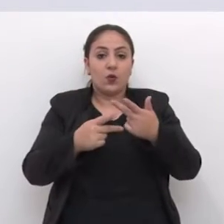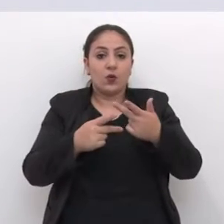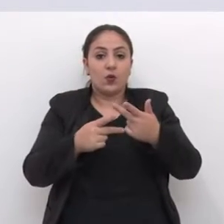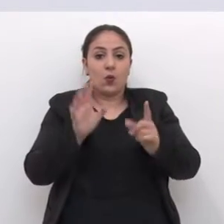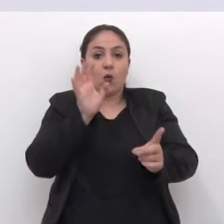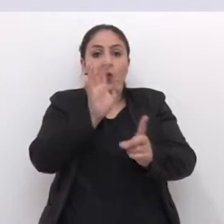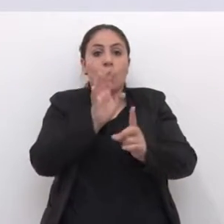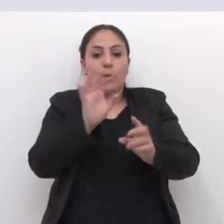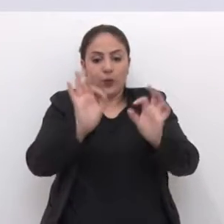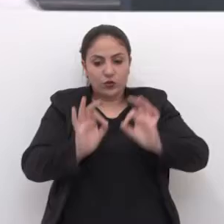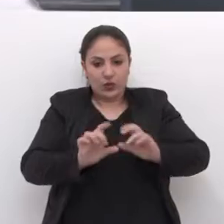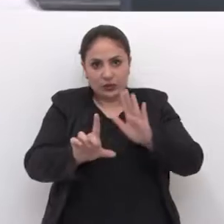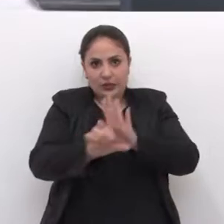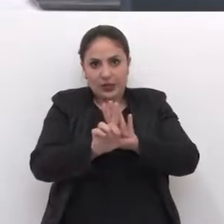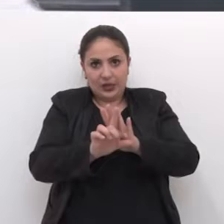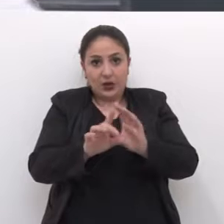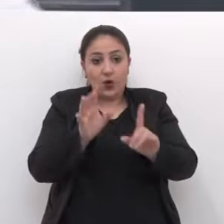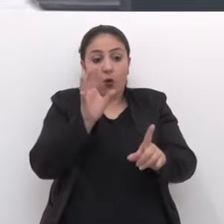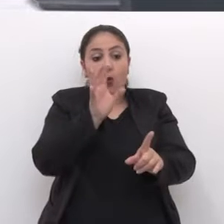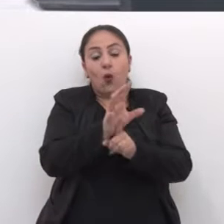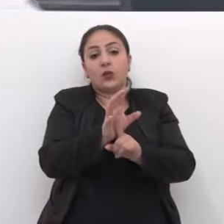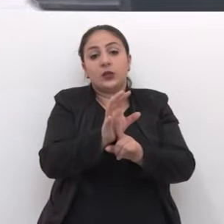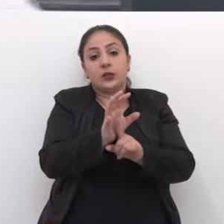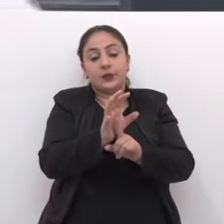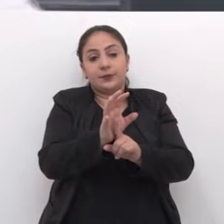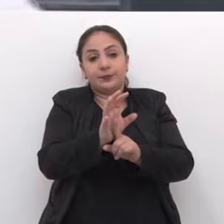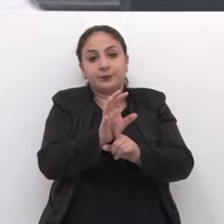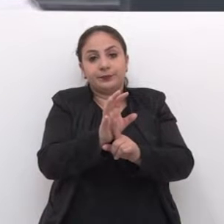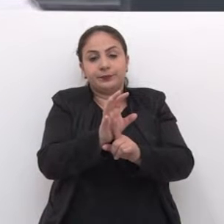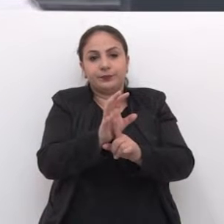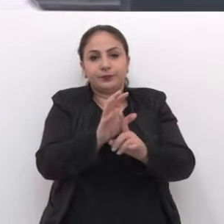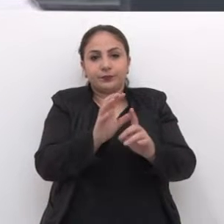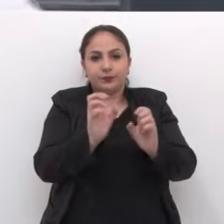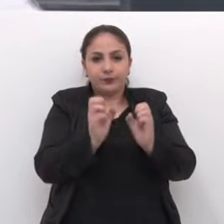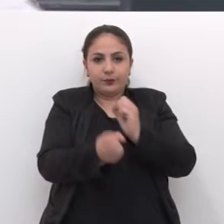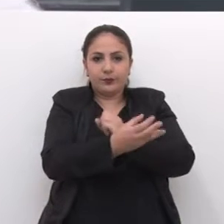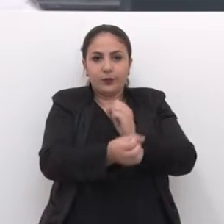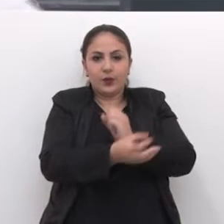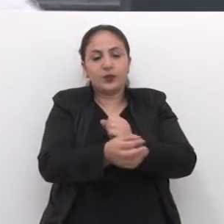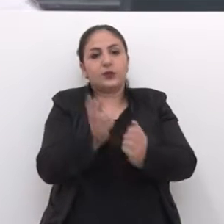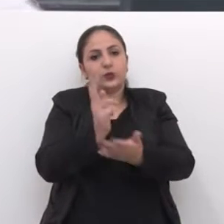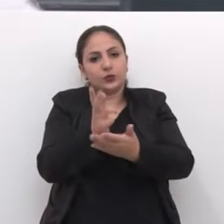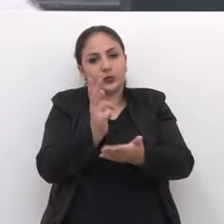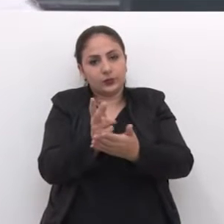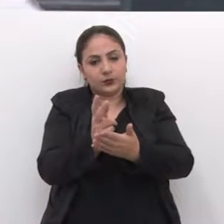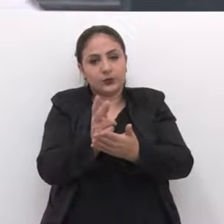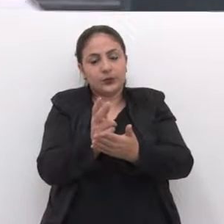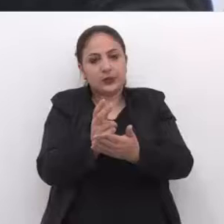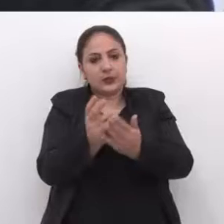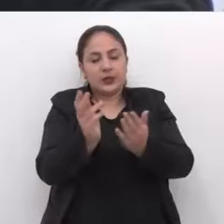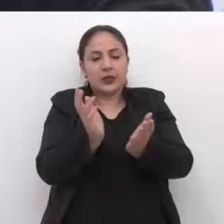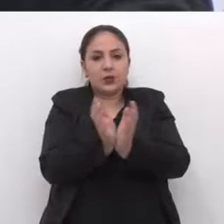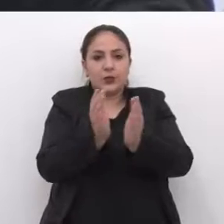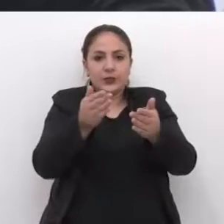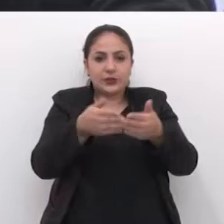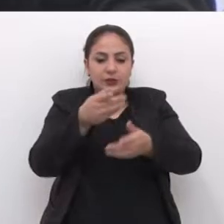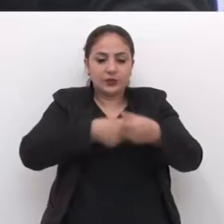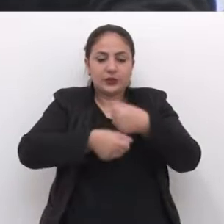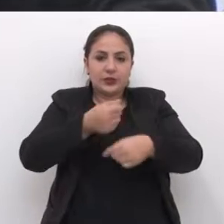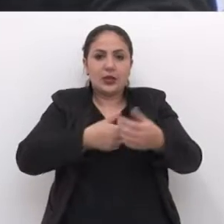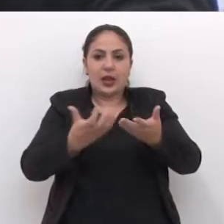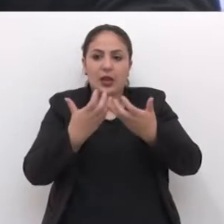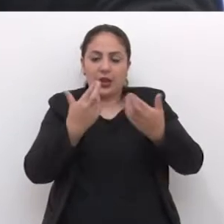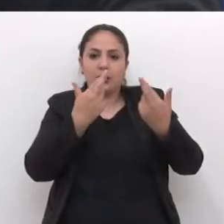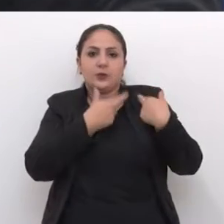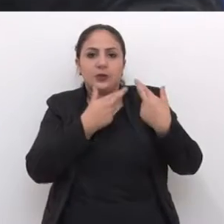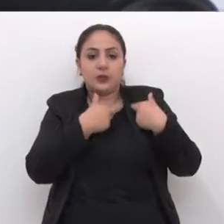lei anticorrupção. Este texto também segue tramitando e está na Comissão de Finanças. Aristeu Dalalana